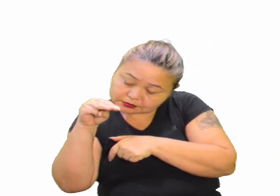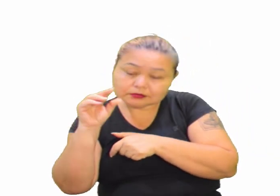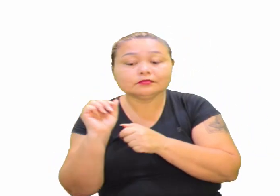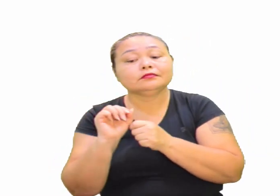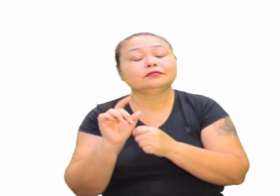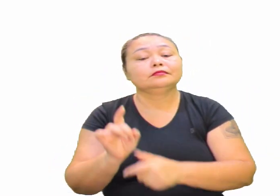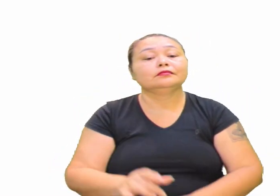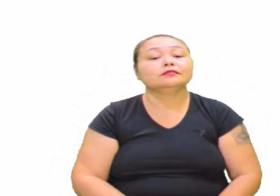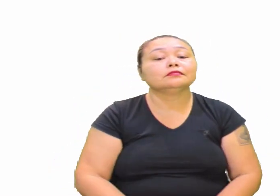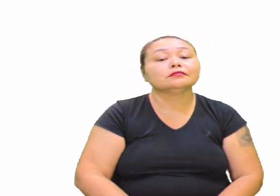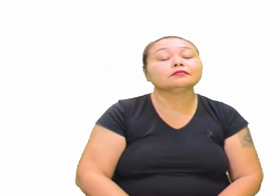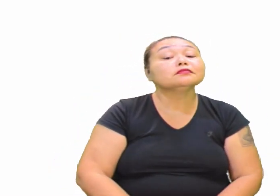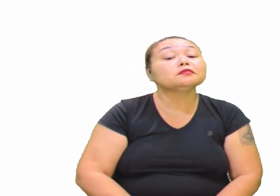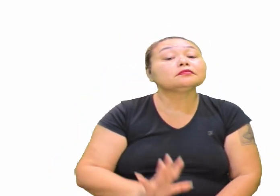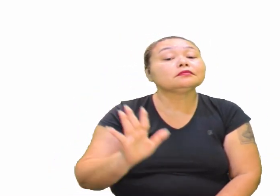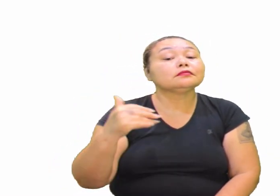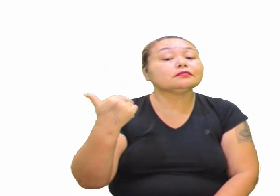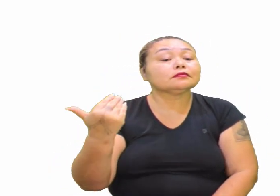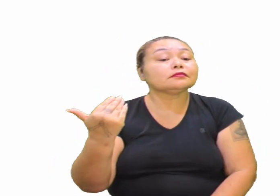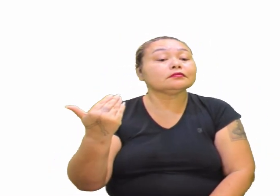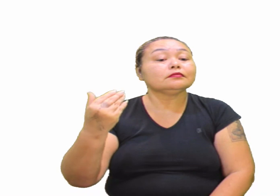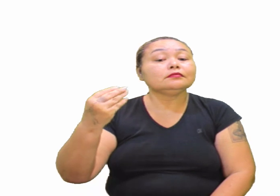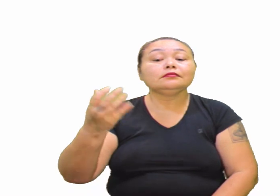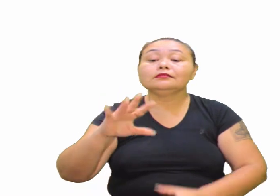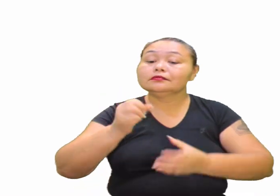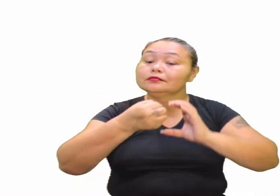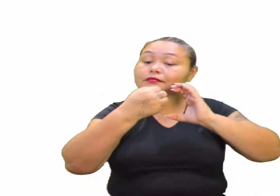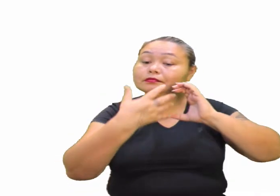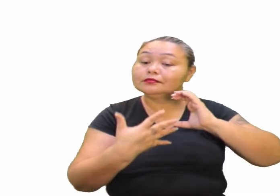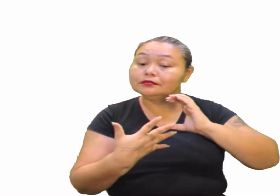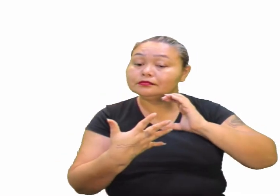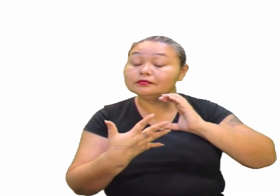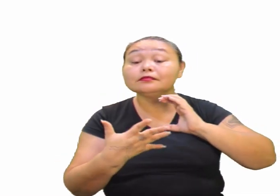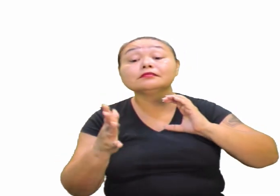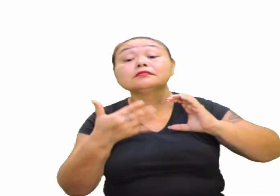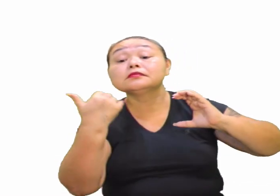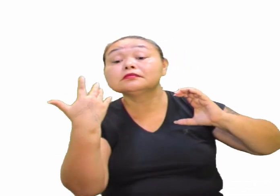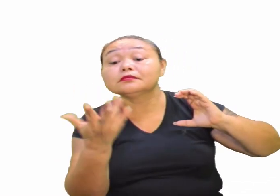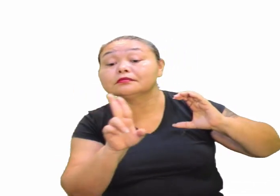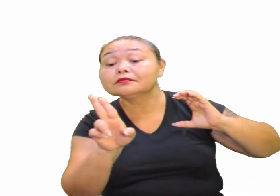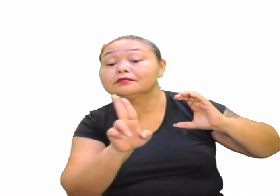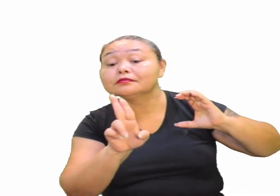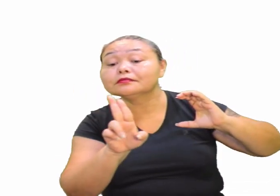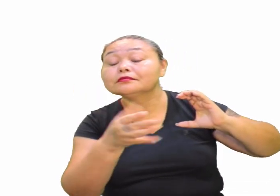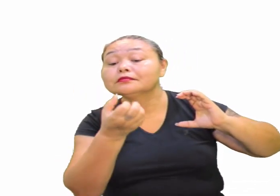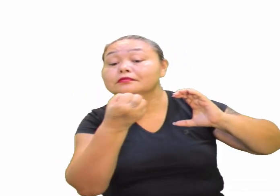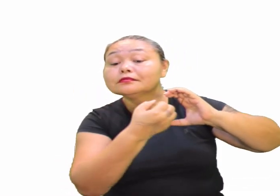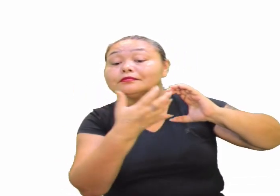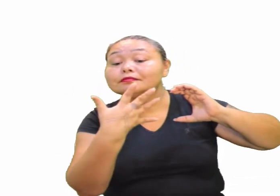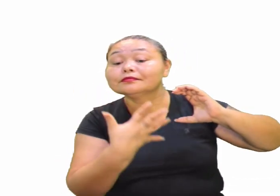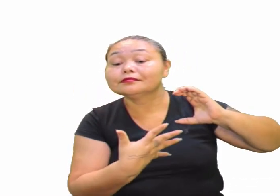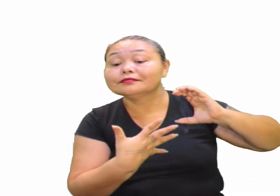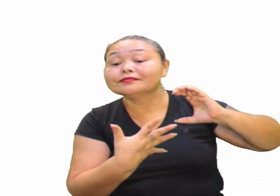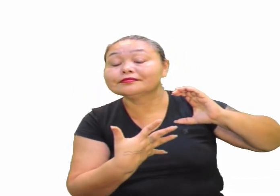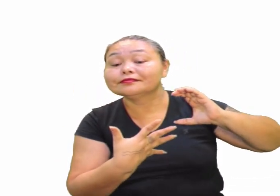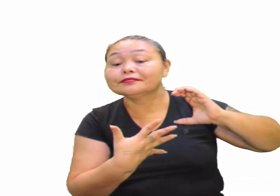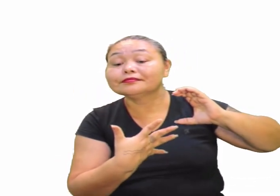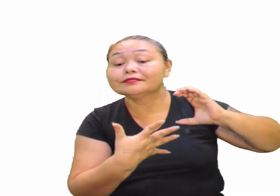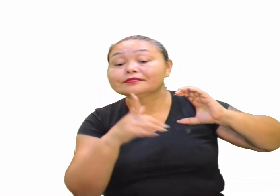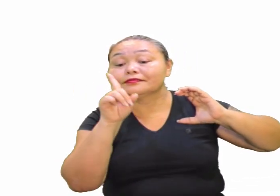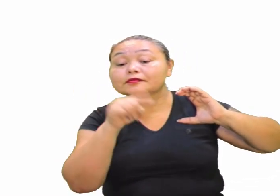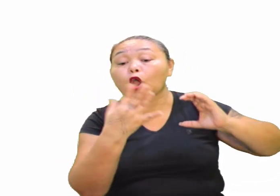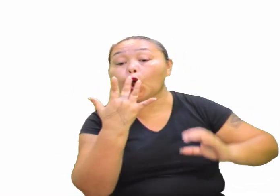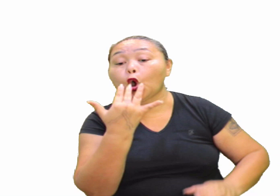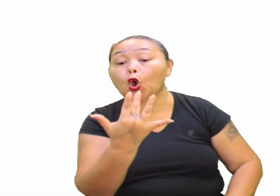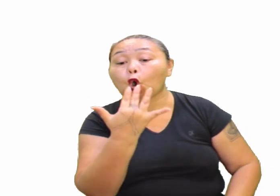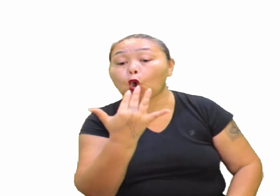menor proporção. Então, eu tenho aí uma característica. Qual é o nome da característica? É a